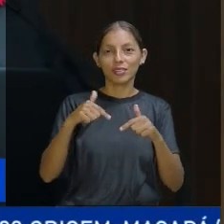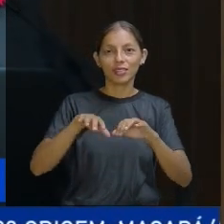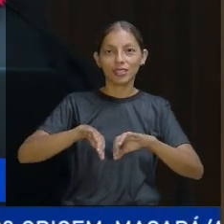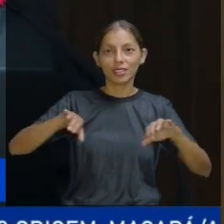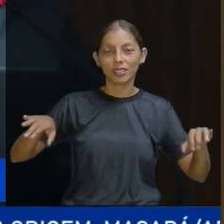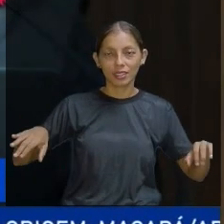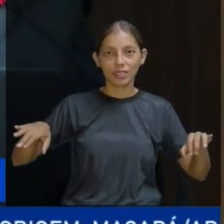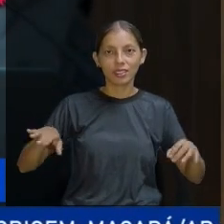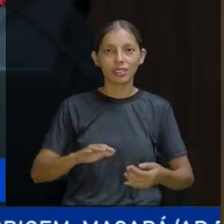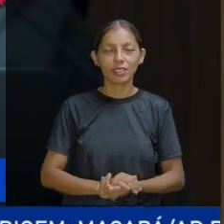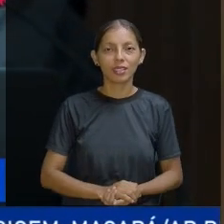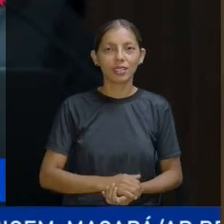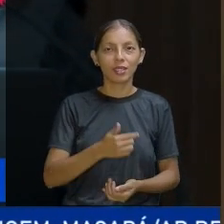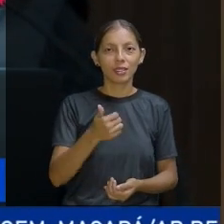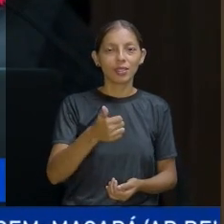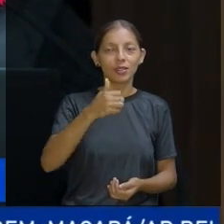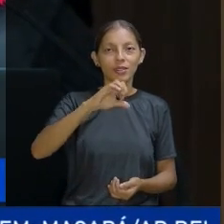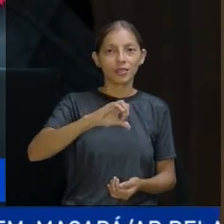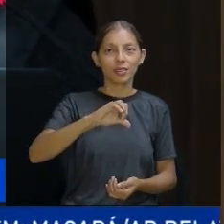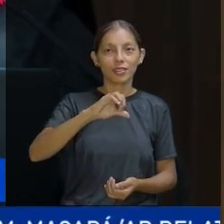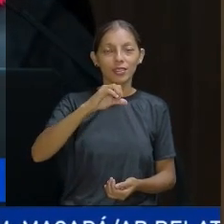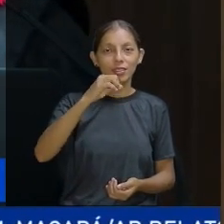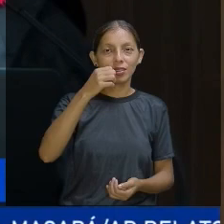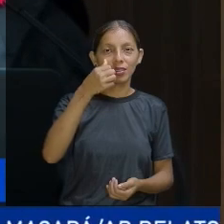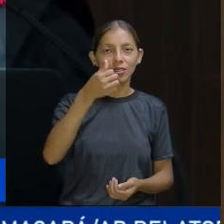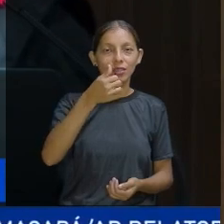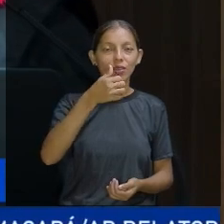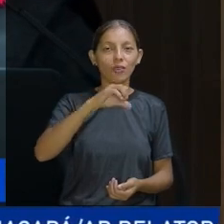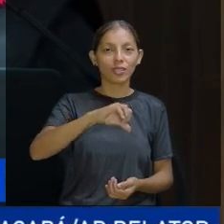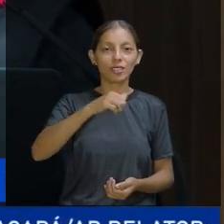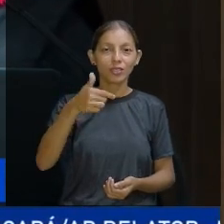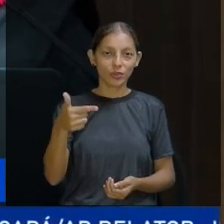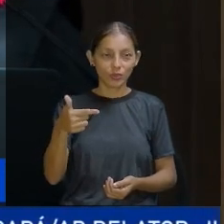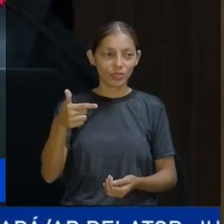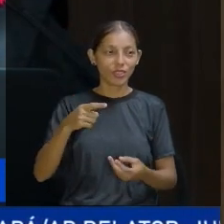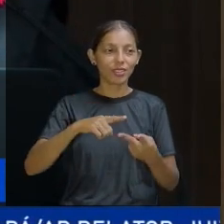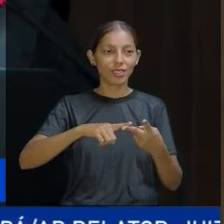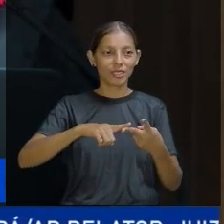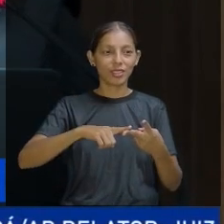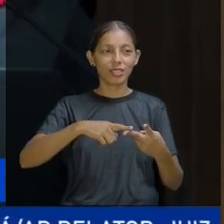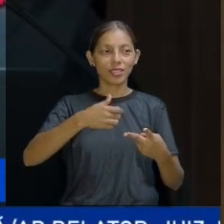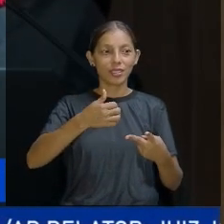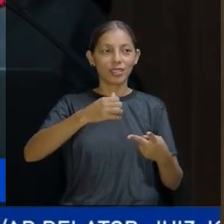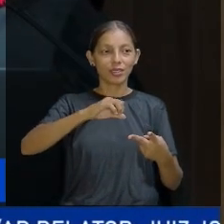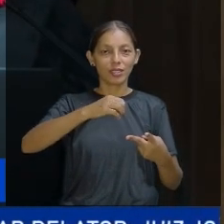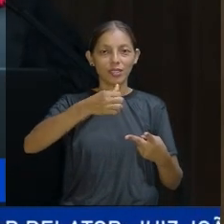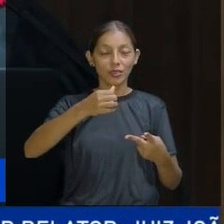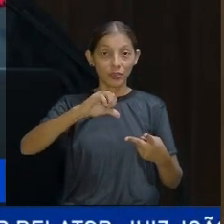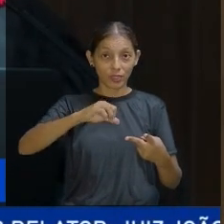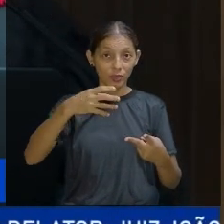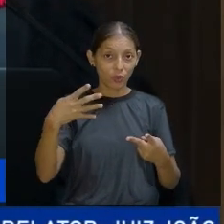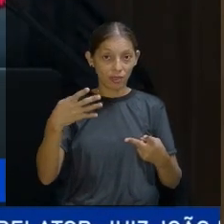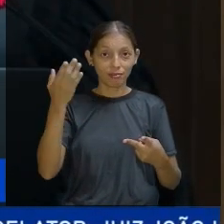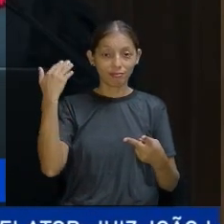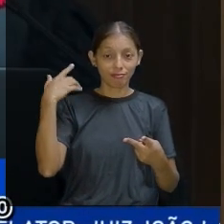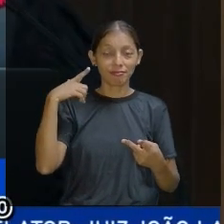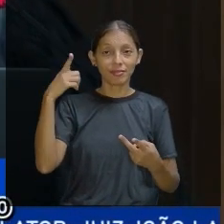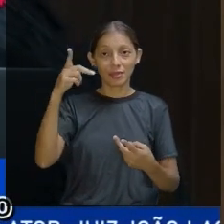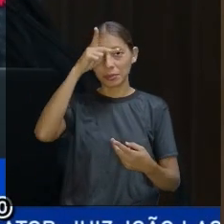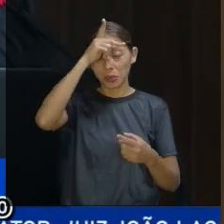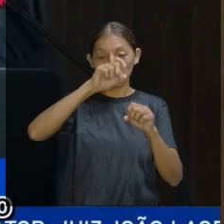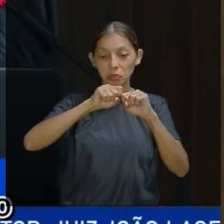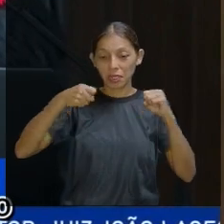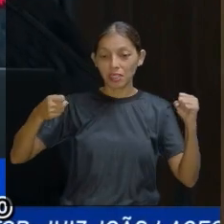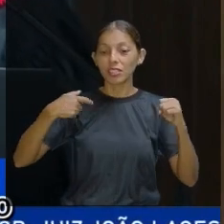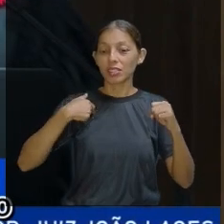Porto Grande. E era urna de lona, pessoal. Vocês não têm noção do que era aquilo, né? Fazer na urna de lona. A partir